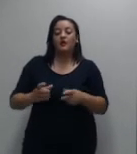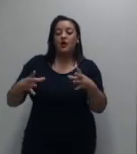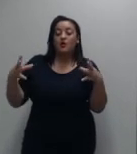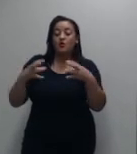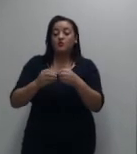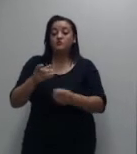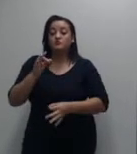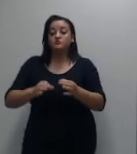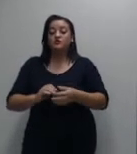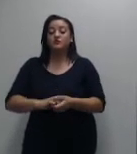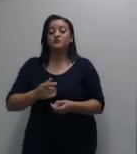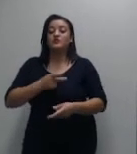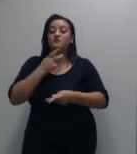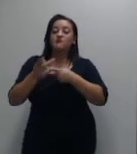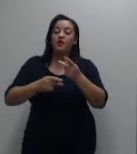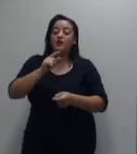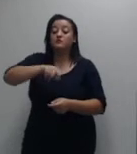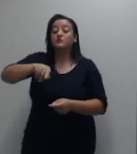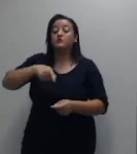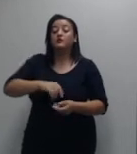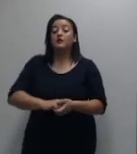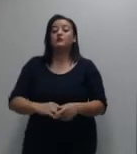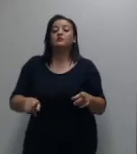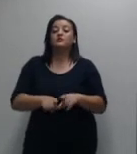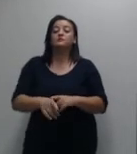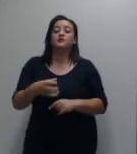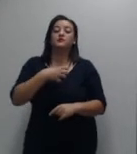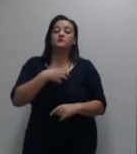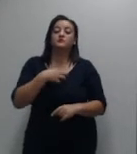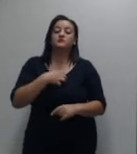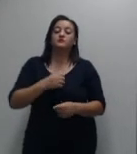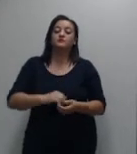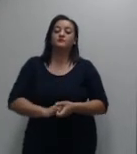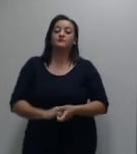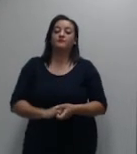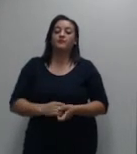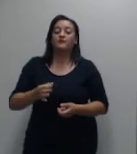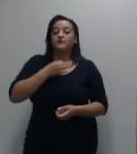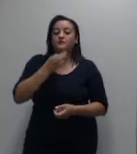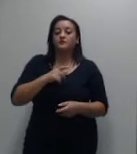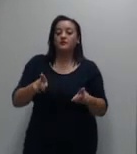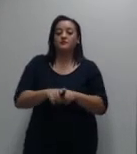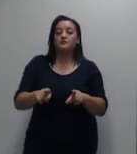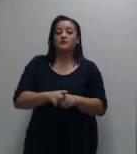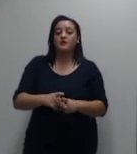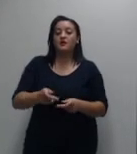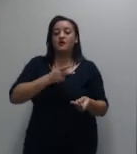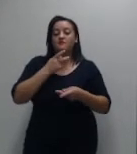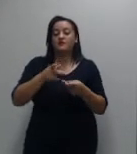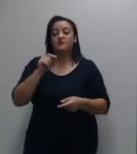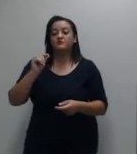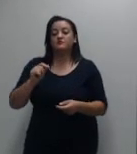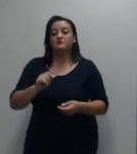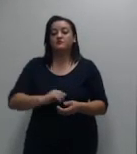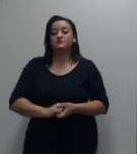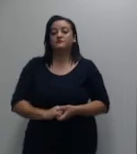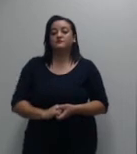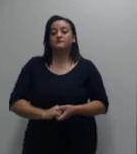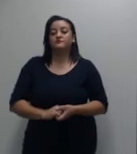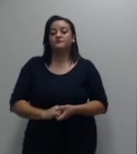não acha lá em unidades da mesma forma o a alegação de que a